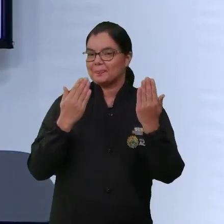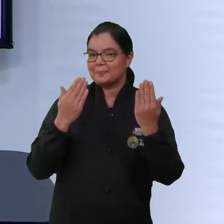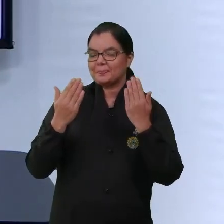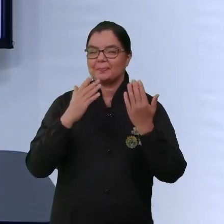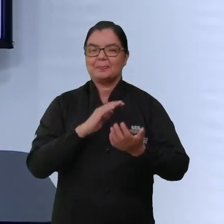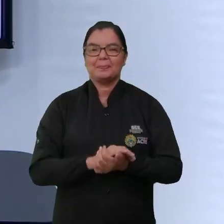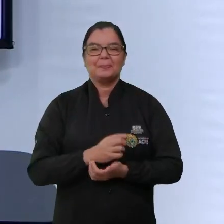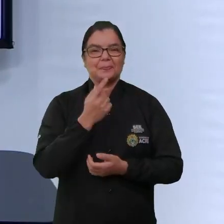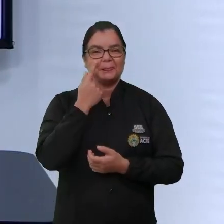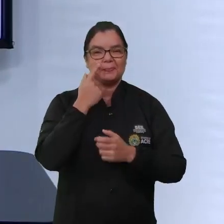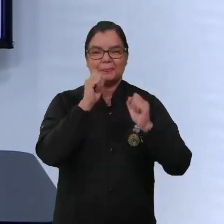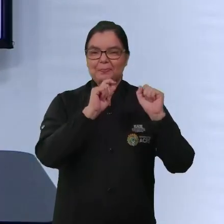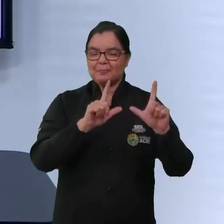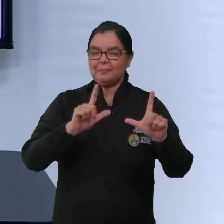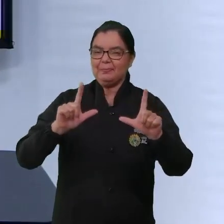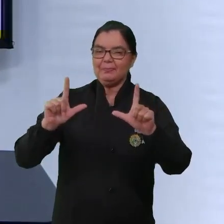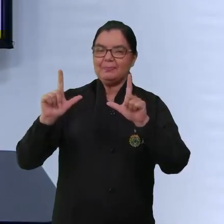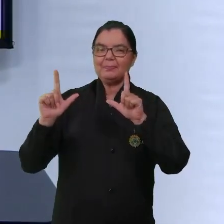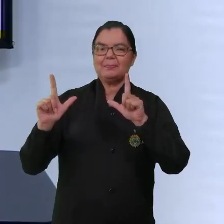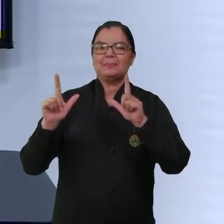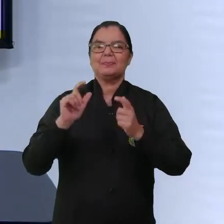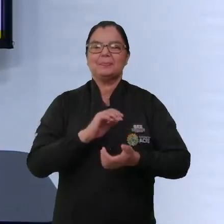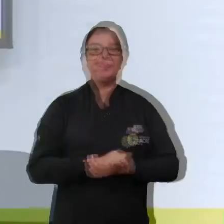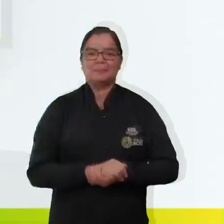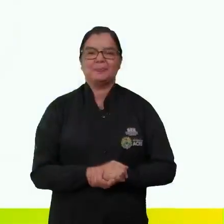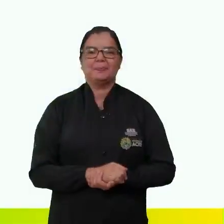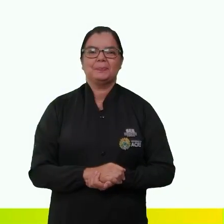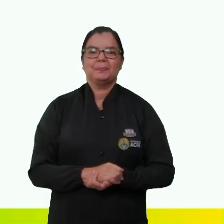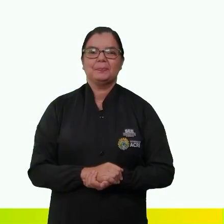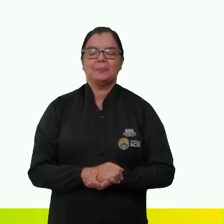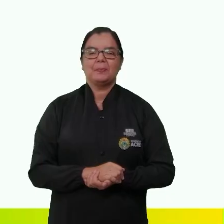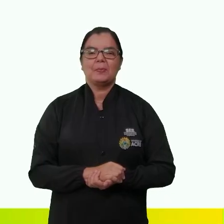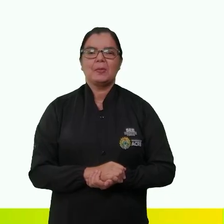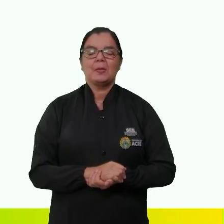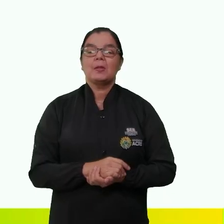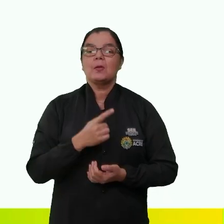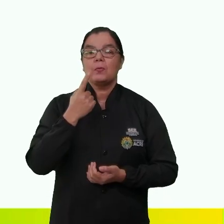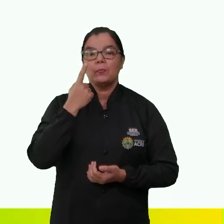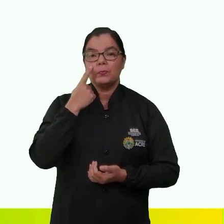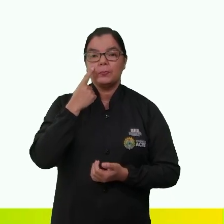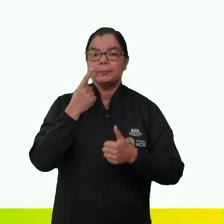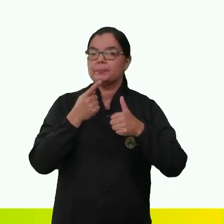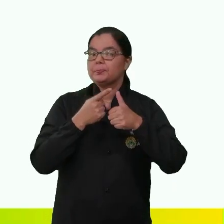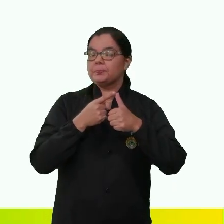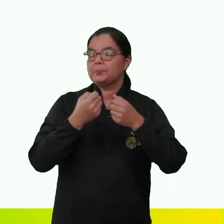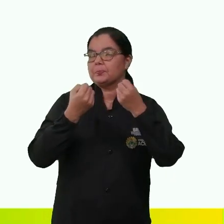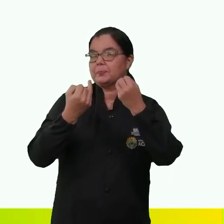comparada. Vamos lá? Acompanhe aí comigo na tela. Pessoal, vamos primeiro